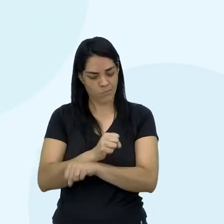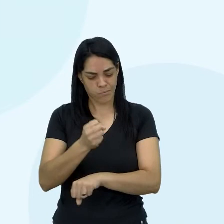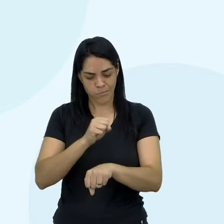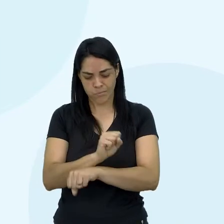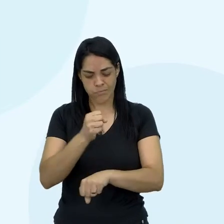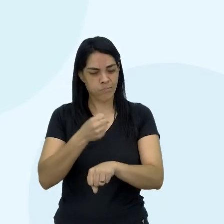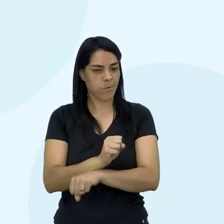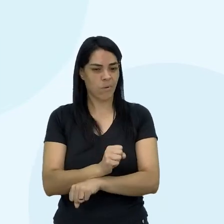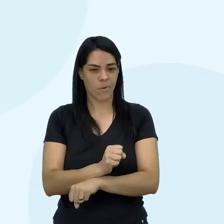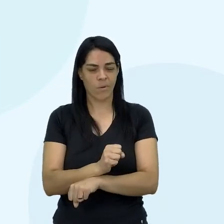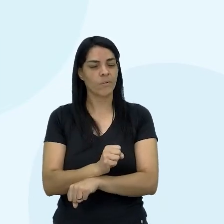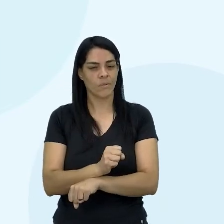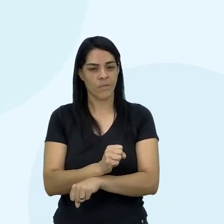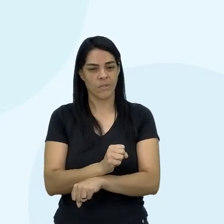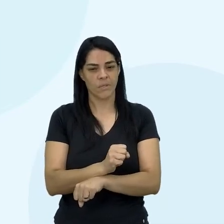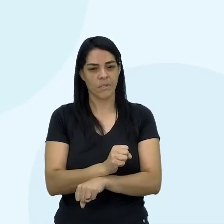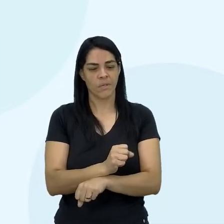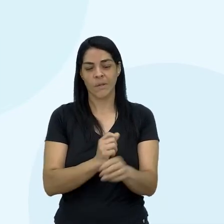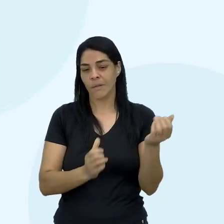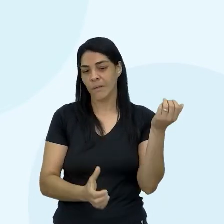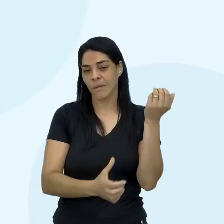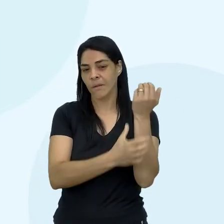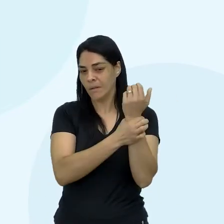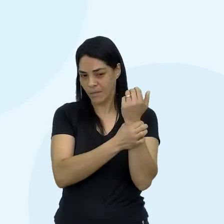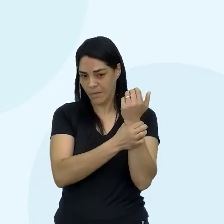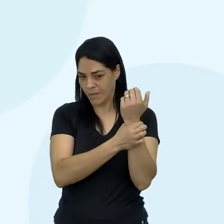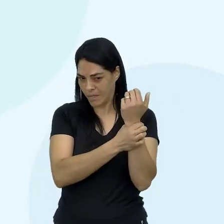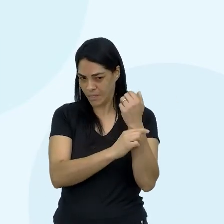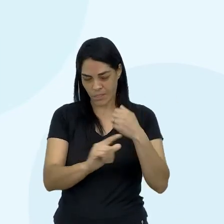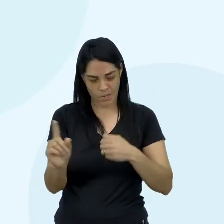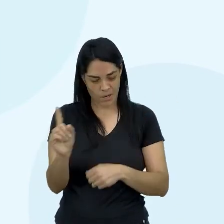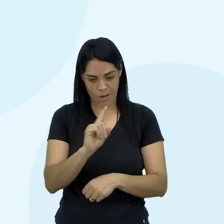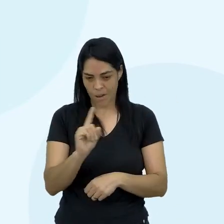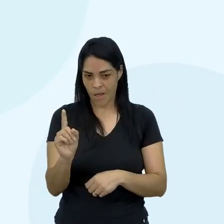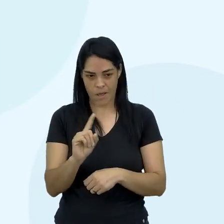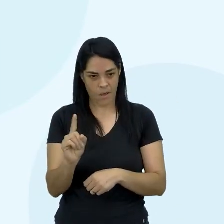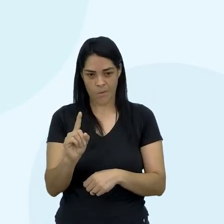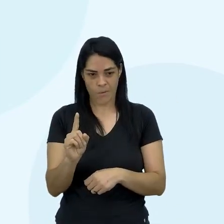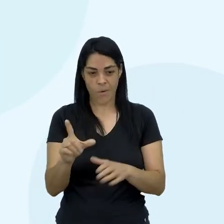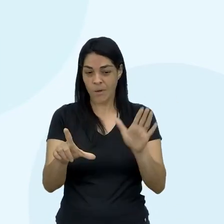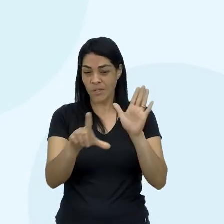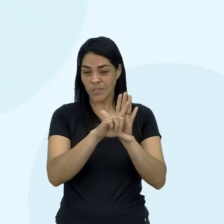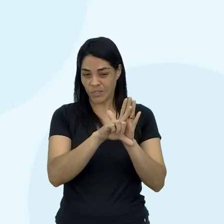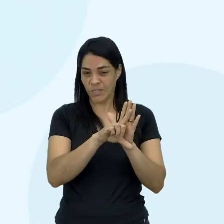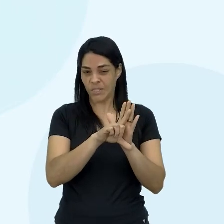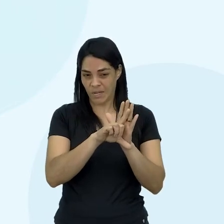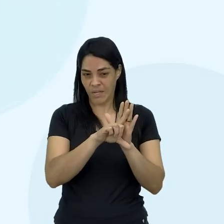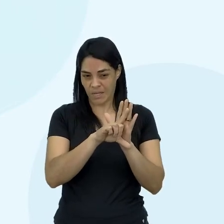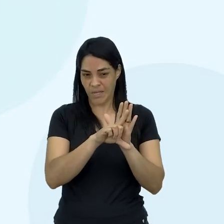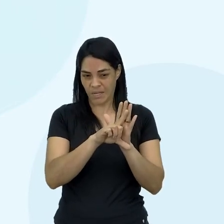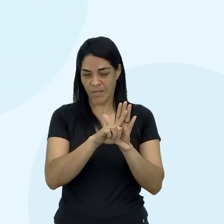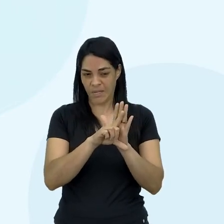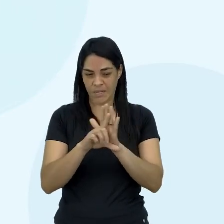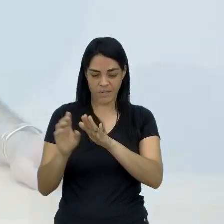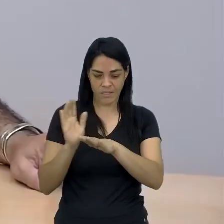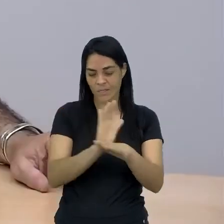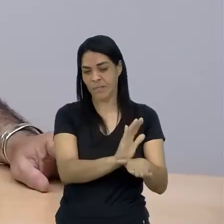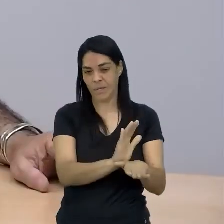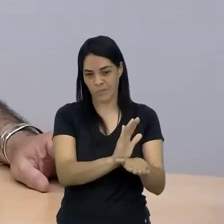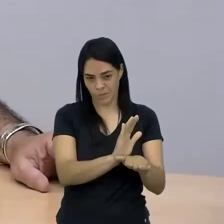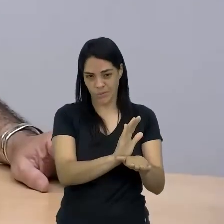superexploração do trabalho, que não garanta ao trabalhador o mínimo de leis de assistência